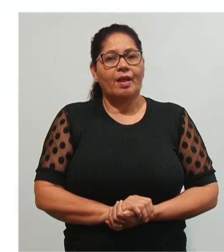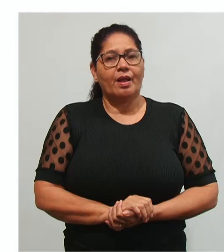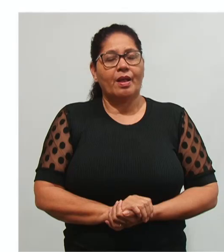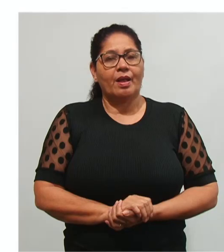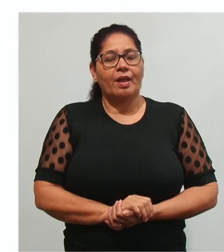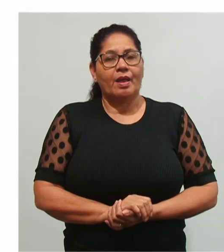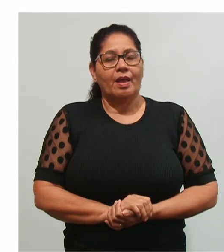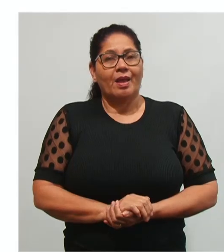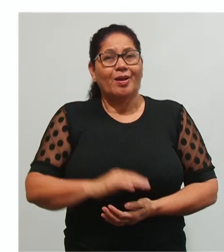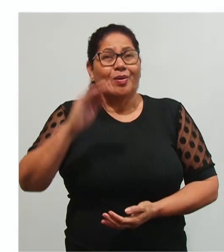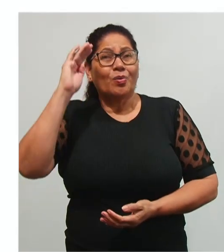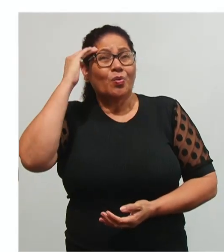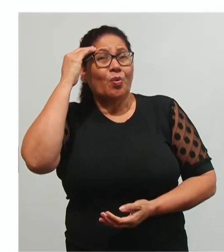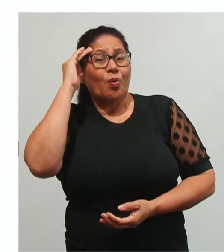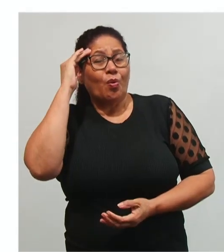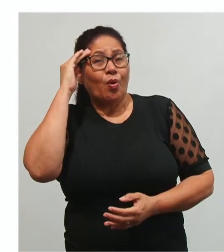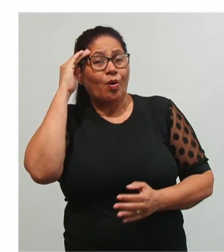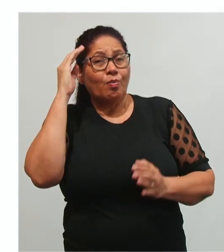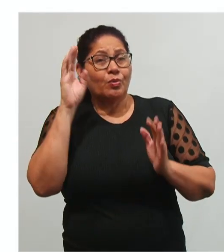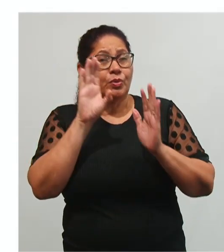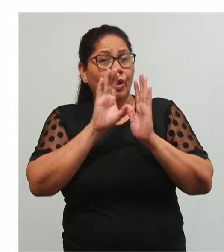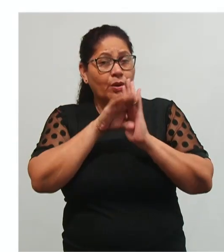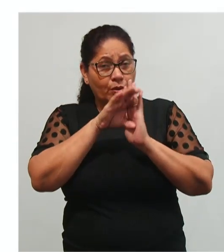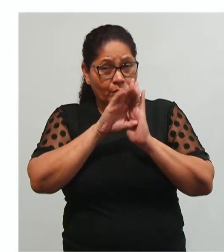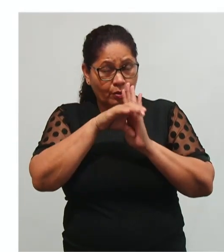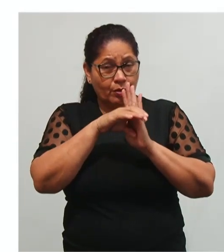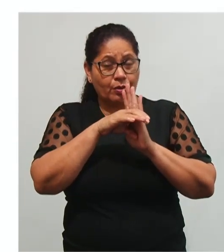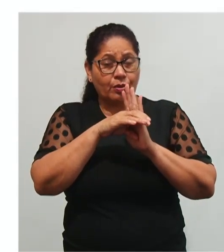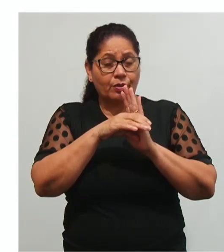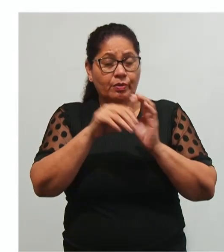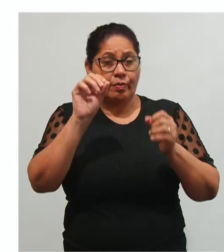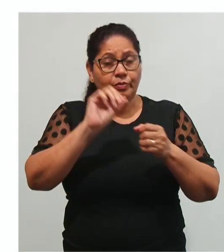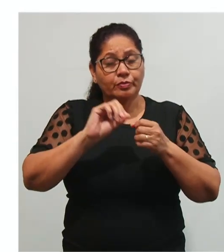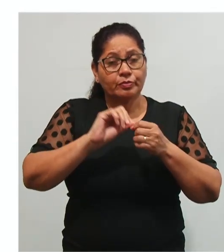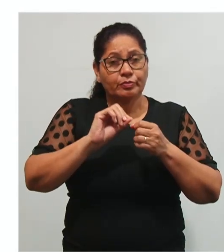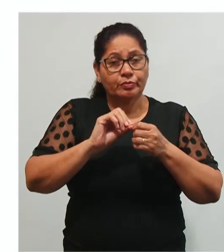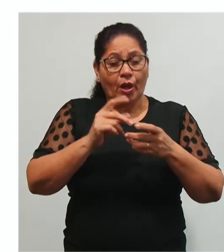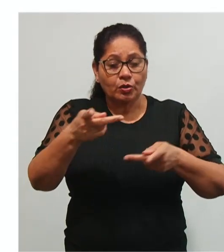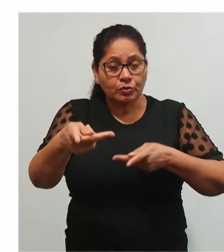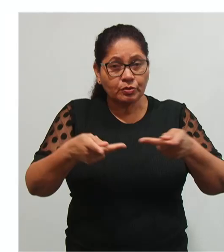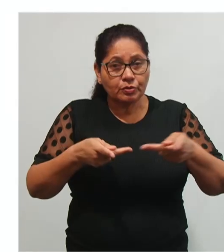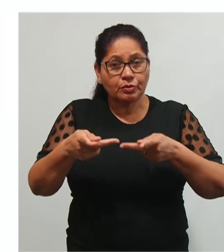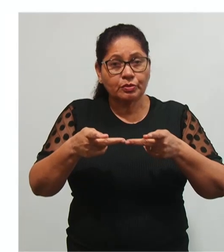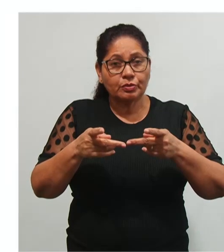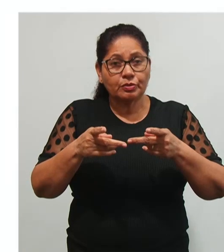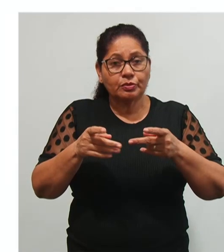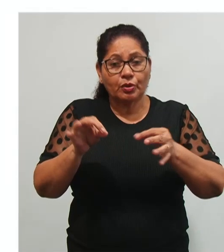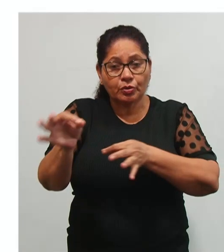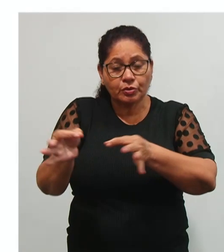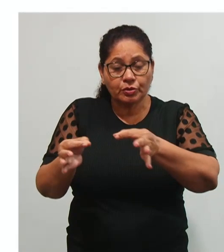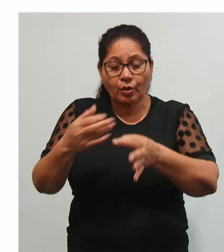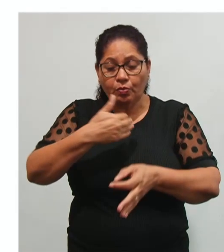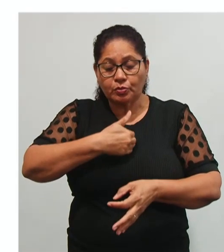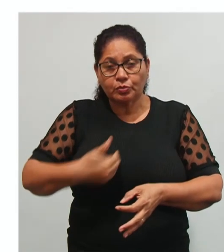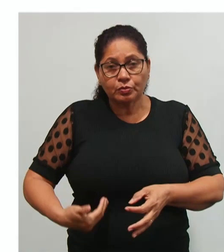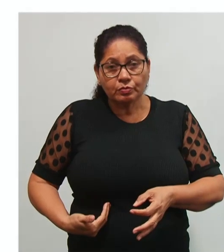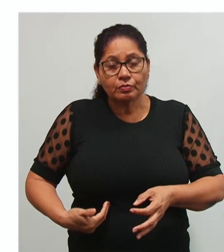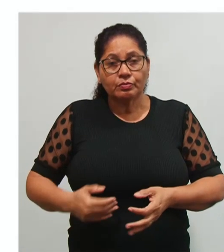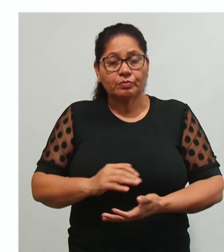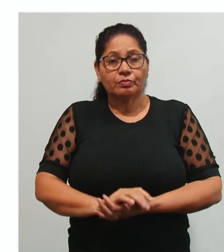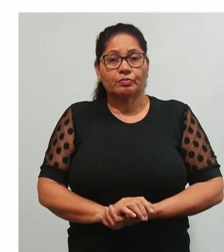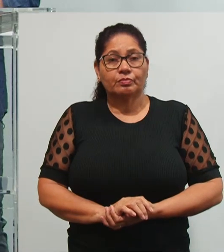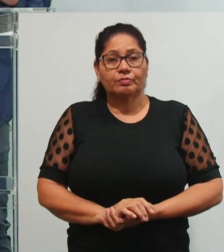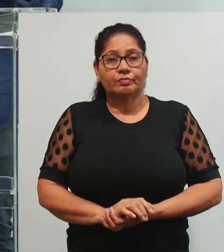é o compreender os principais conceitos, métodos e aplicação da gestão de projetos e organizações públicas.